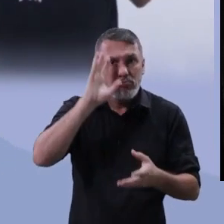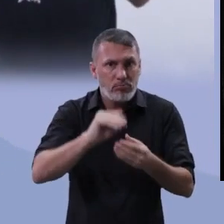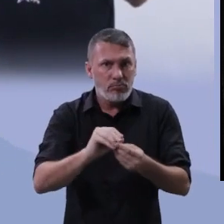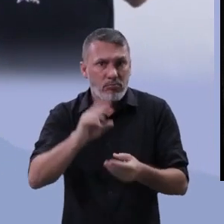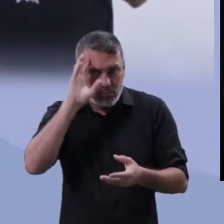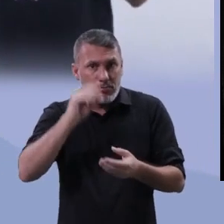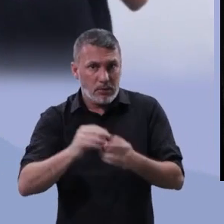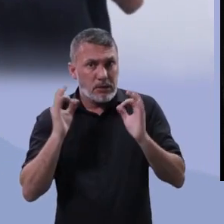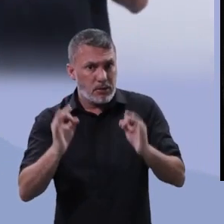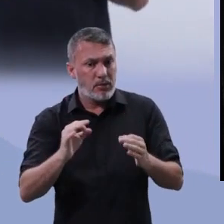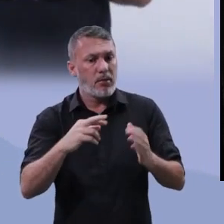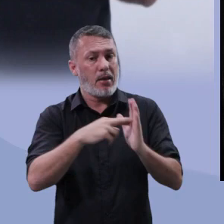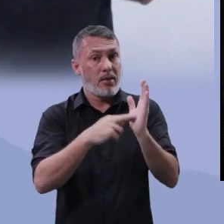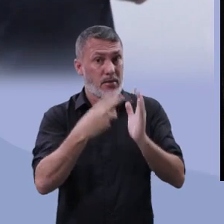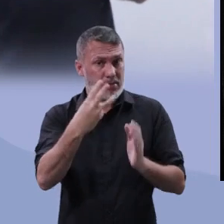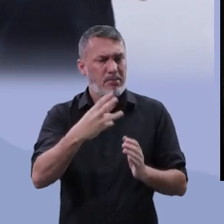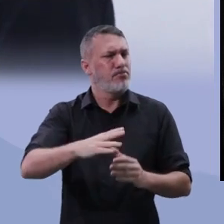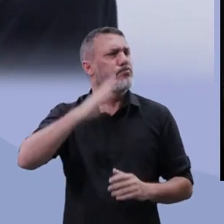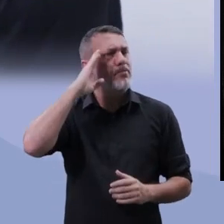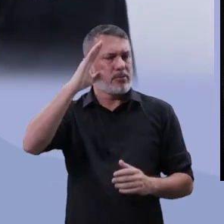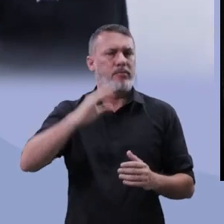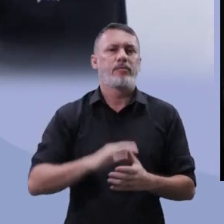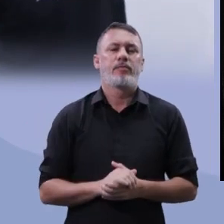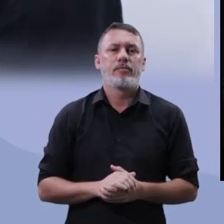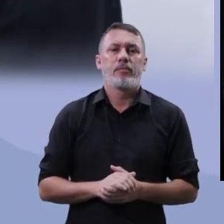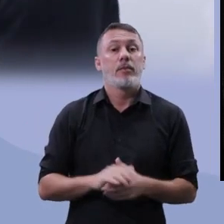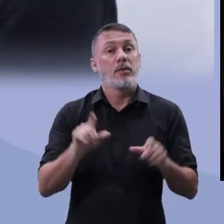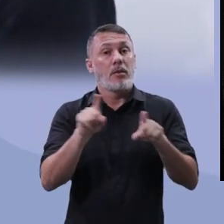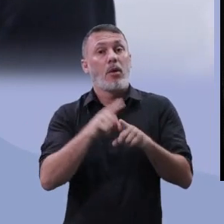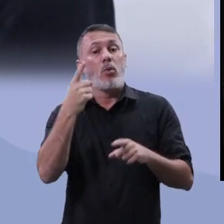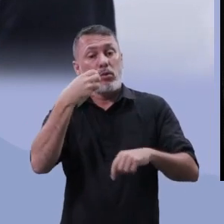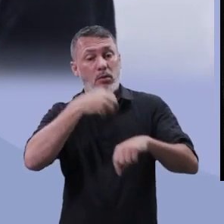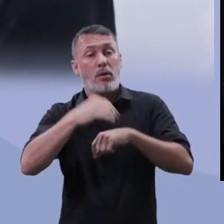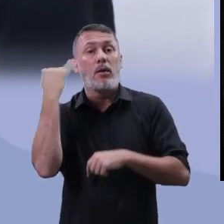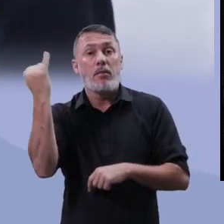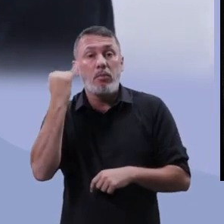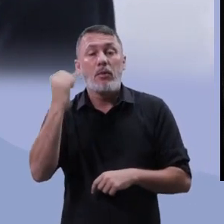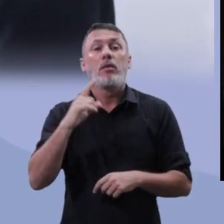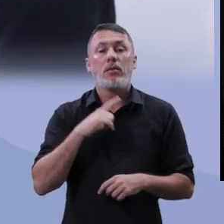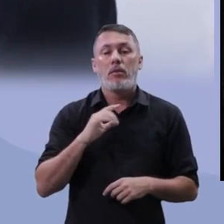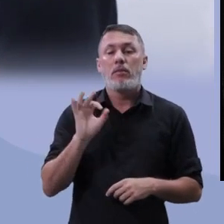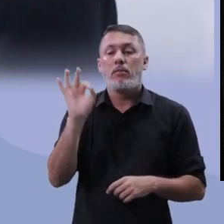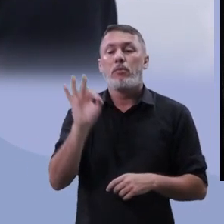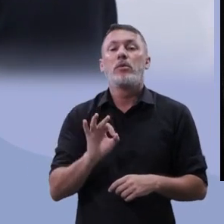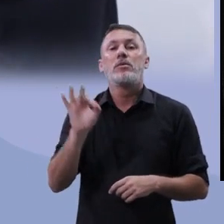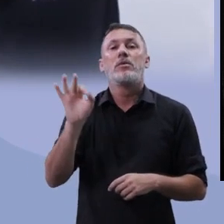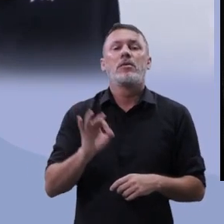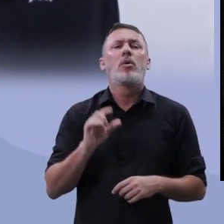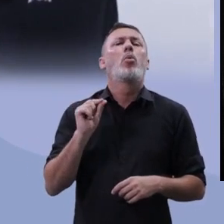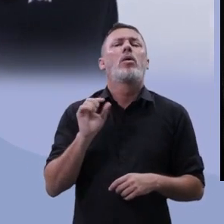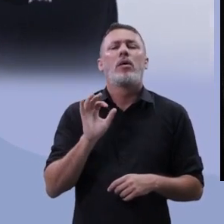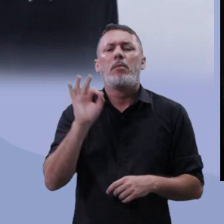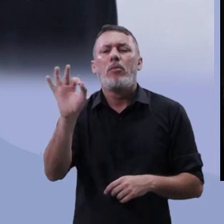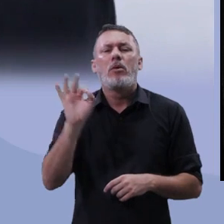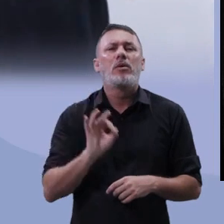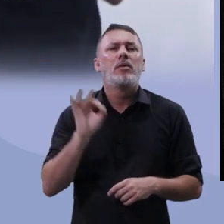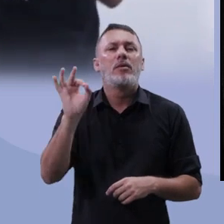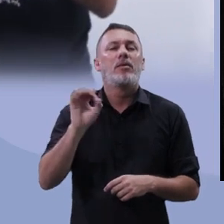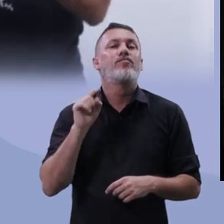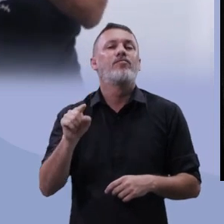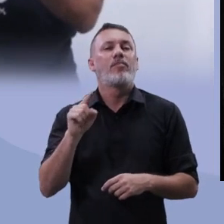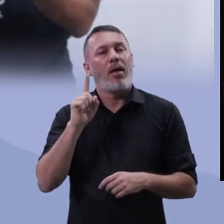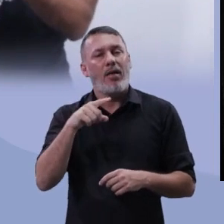certo? Pegou a visão? Regra de 3 é fundamental. E aí, um assunto importante aí também é a porcentagem, meu hacker. Por quê?